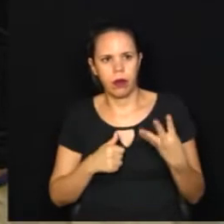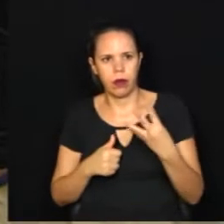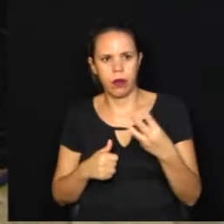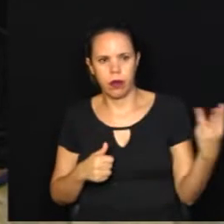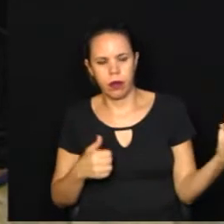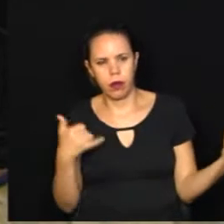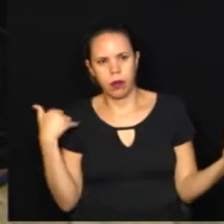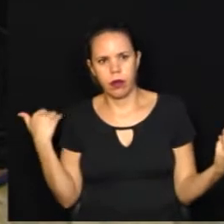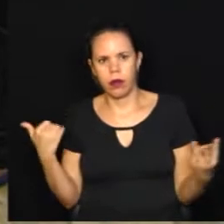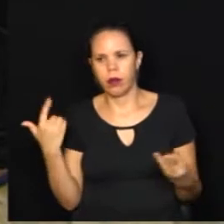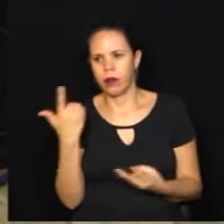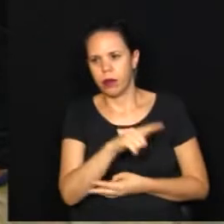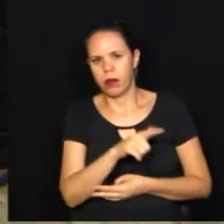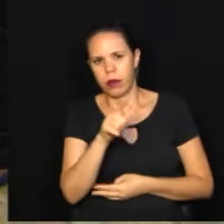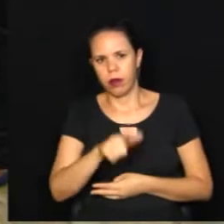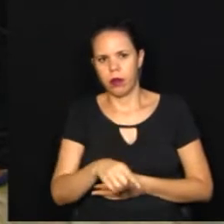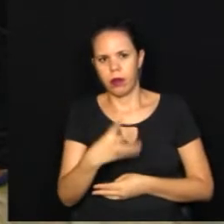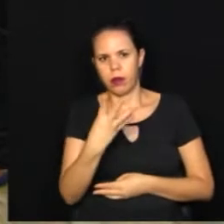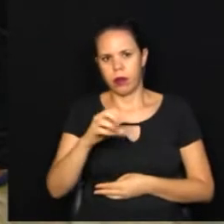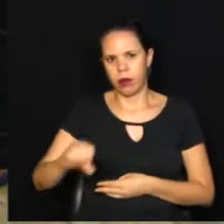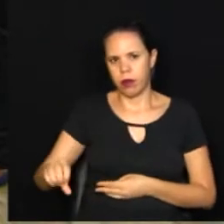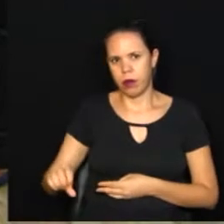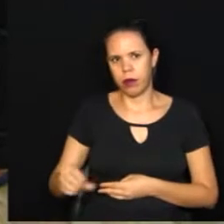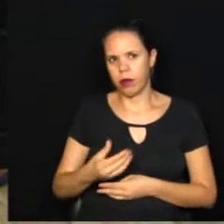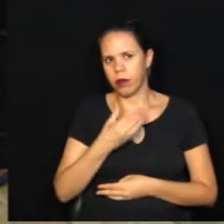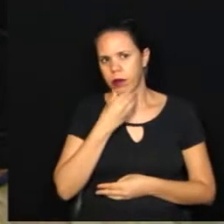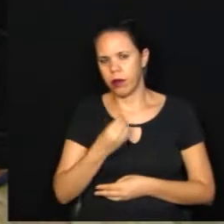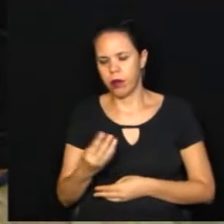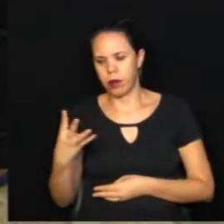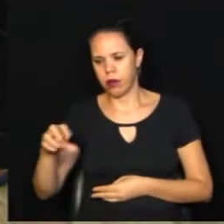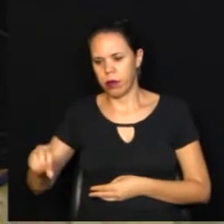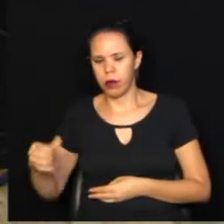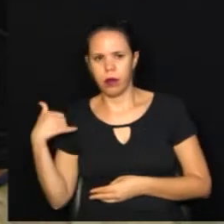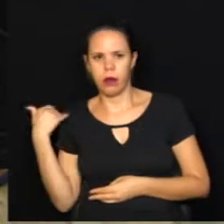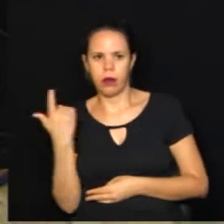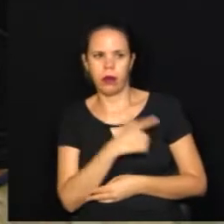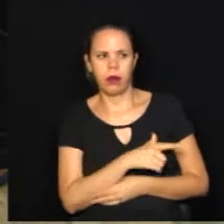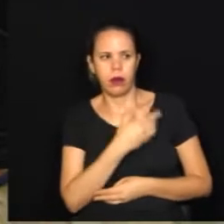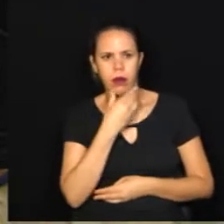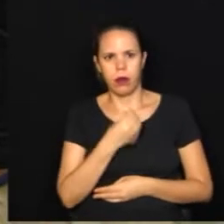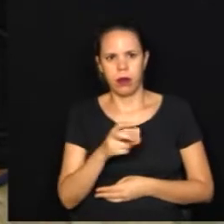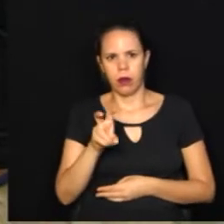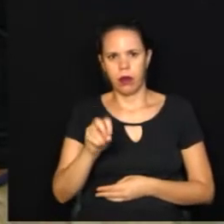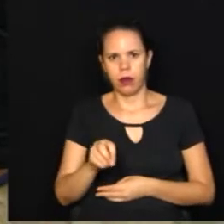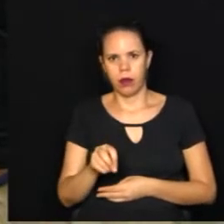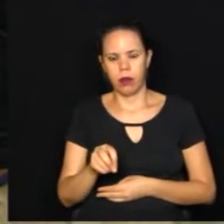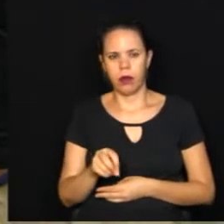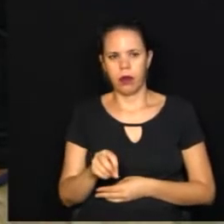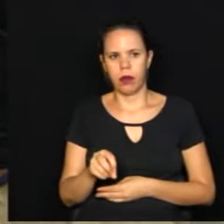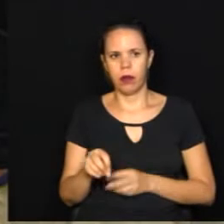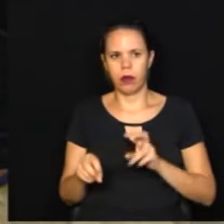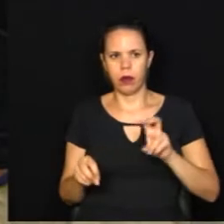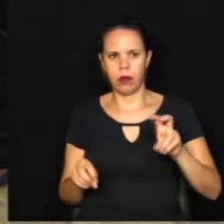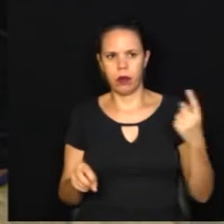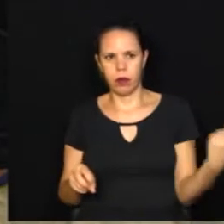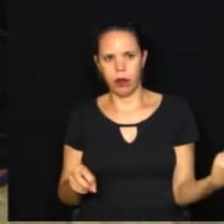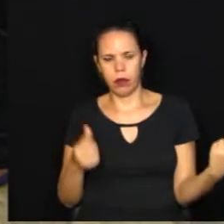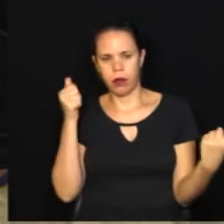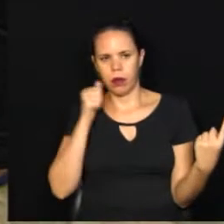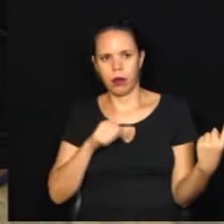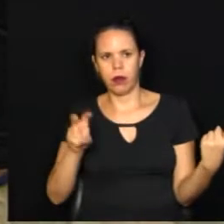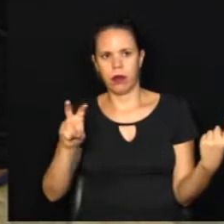43 anos, uma outra de 49, homem de 49 anos, um outro homem de 50, 51, uma mulher